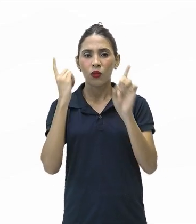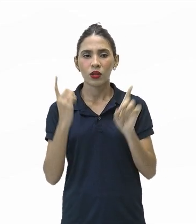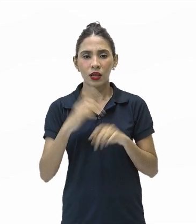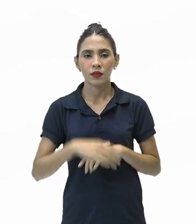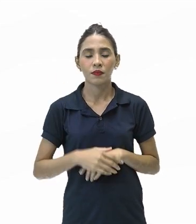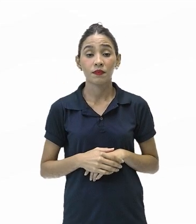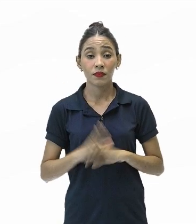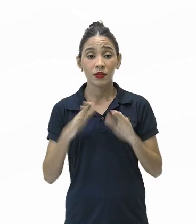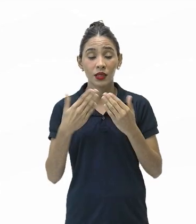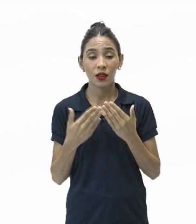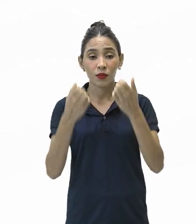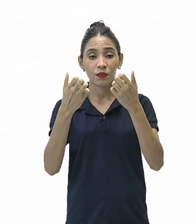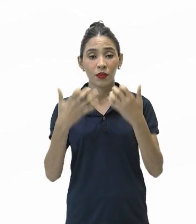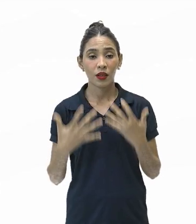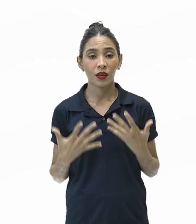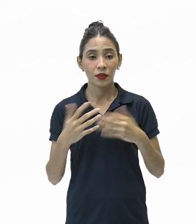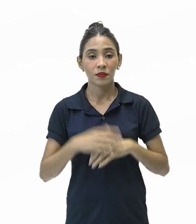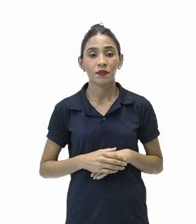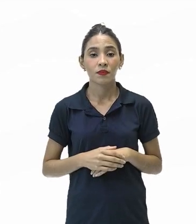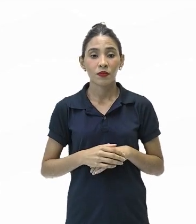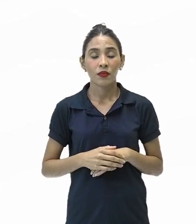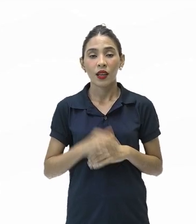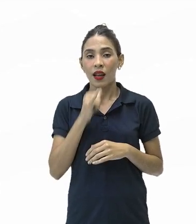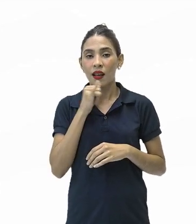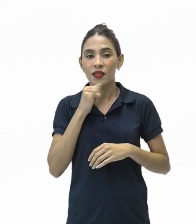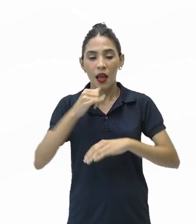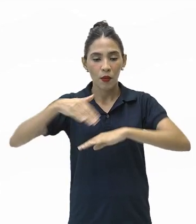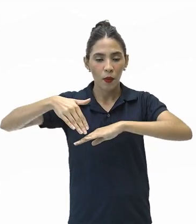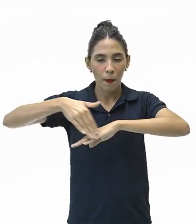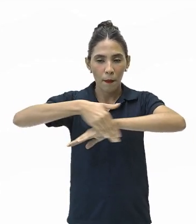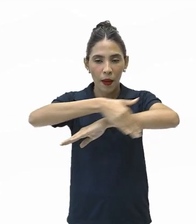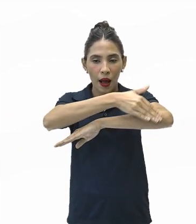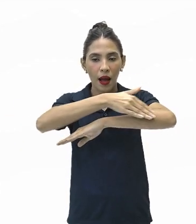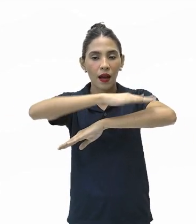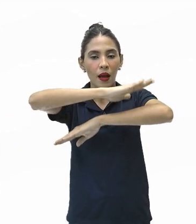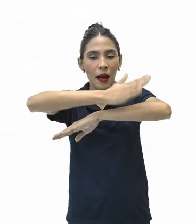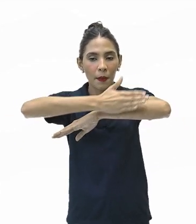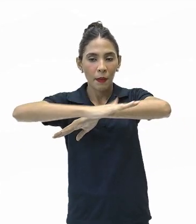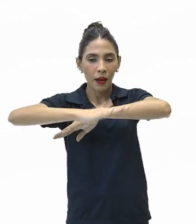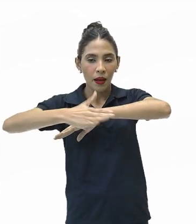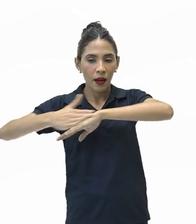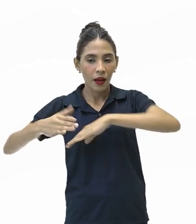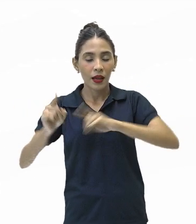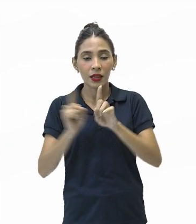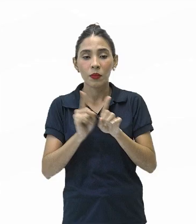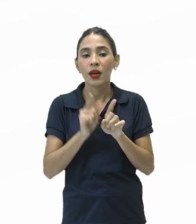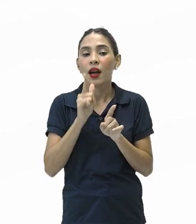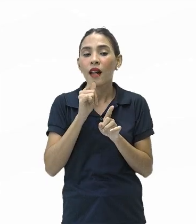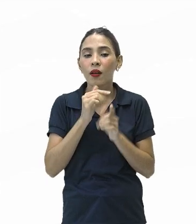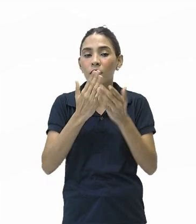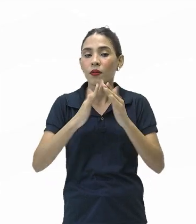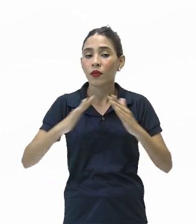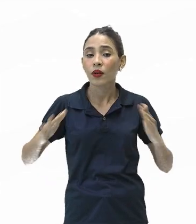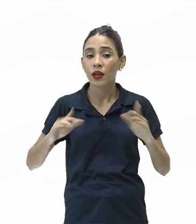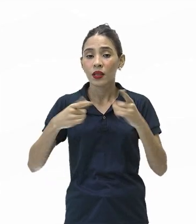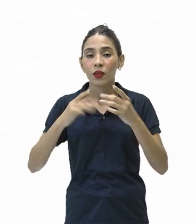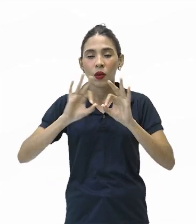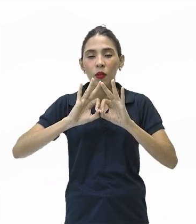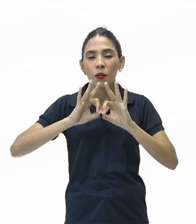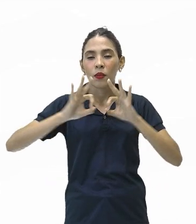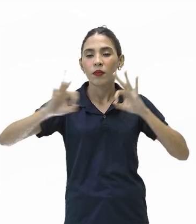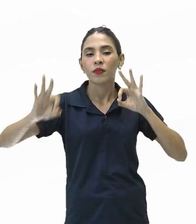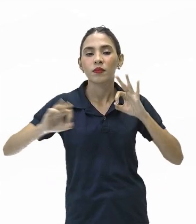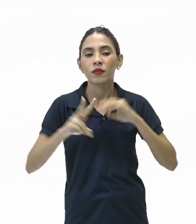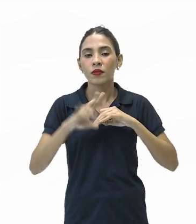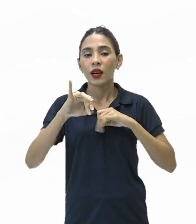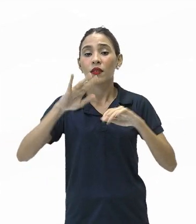Nós vamos aí exemplificar. Margem de rios, lagos e lagoas. A largura da faixa de proteção